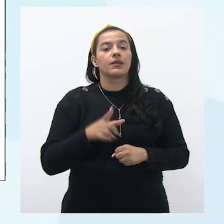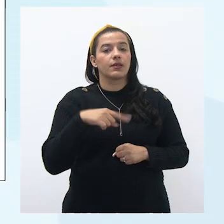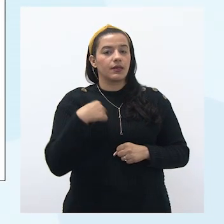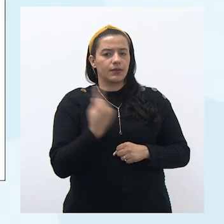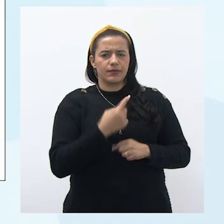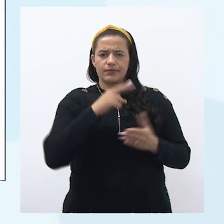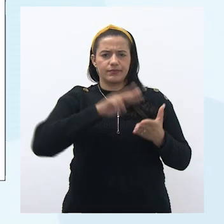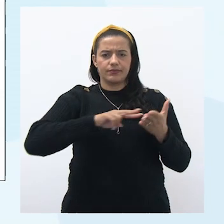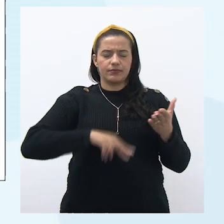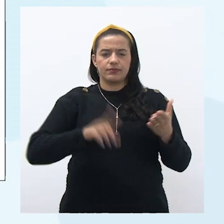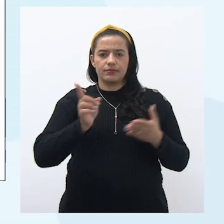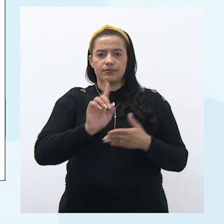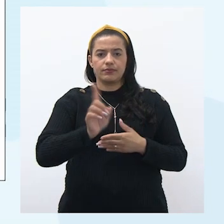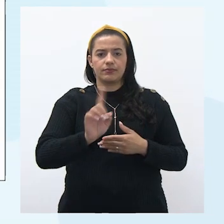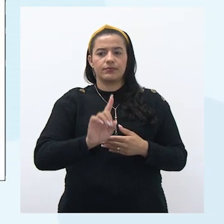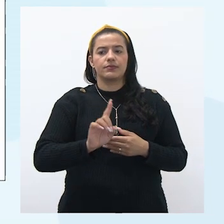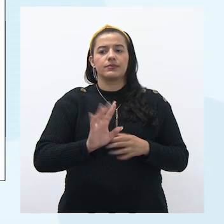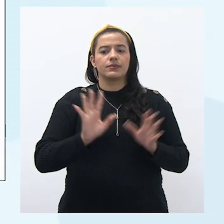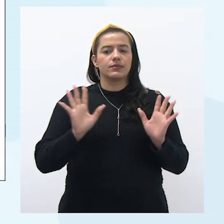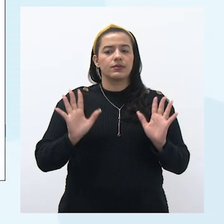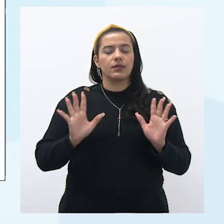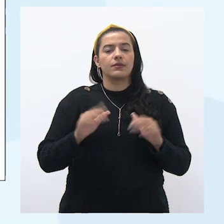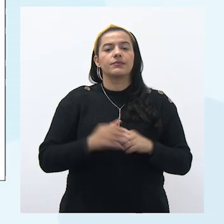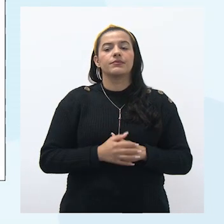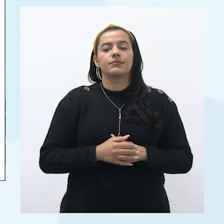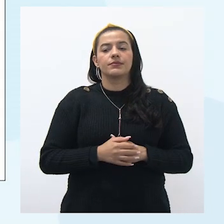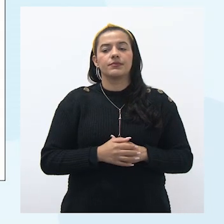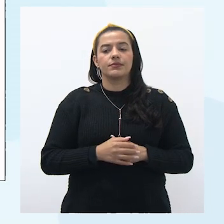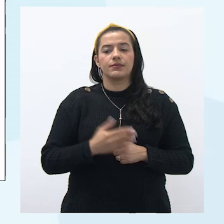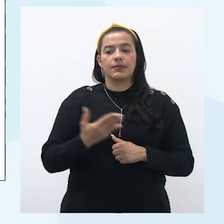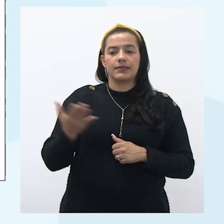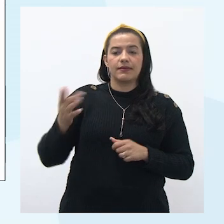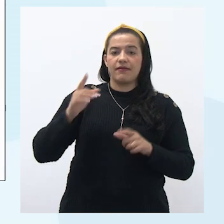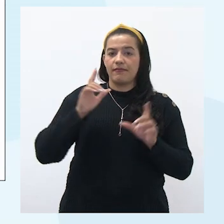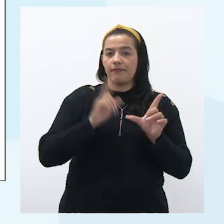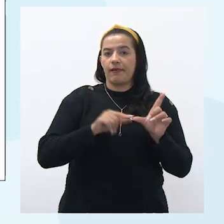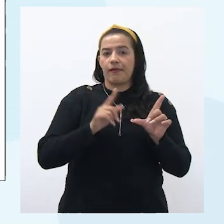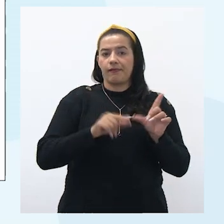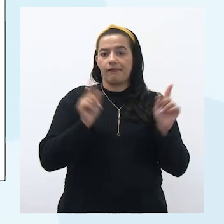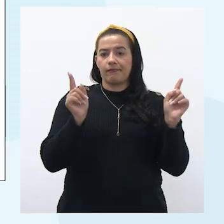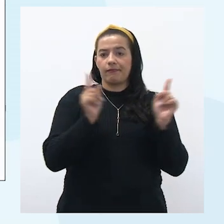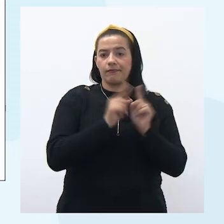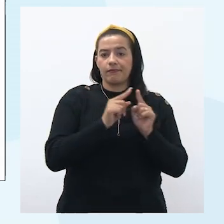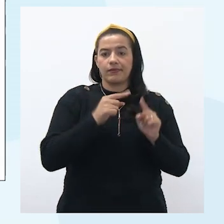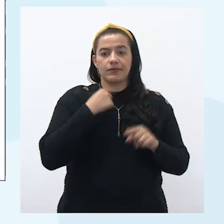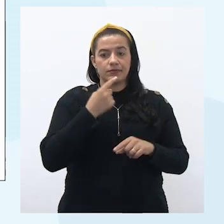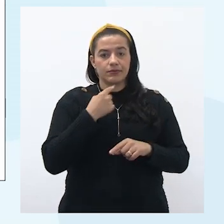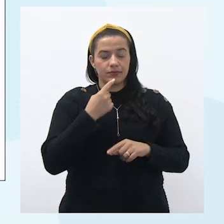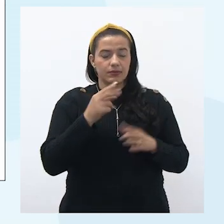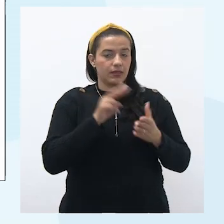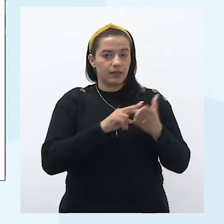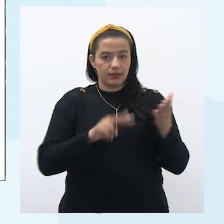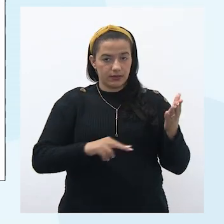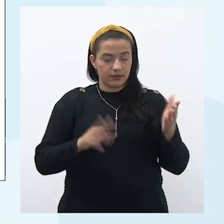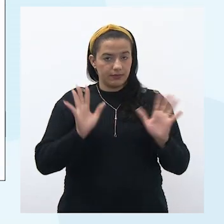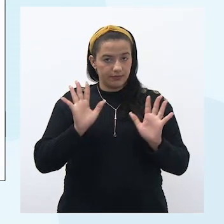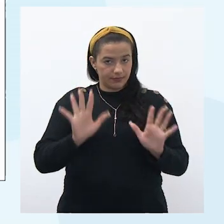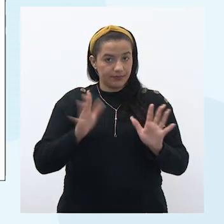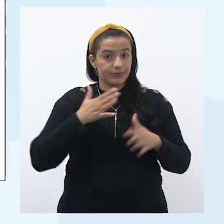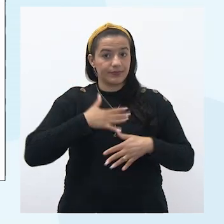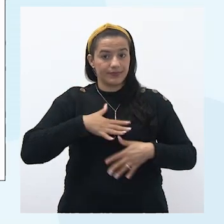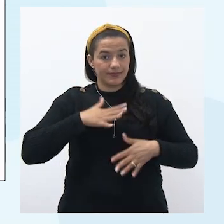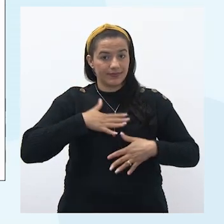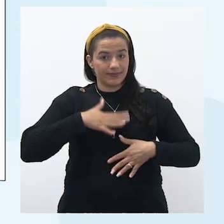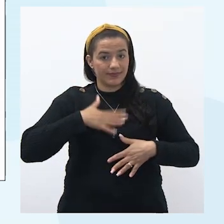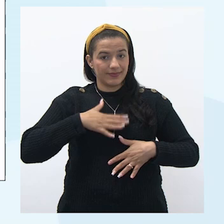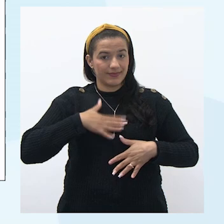ler o que está aí, não é esse o objetivo, porque senão vocês vão falar, essa letra você está maluca, que a gente vai ler isso, né? Não, gente, não